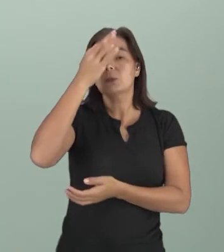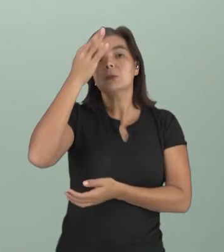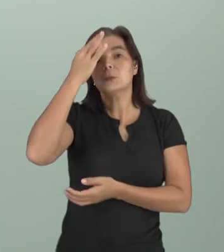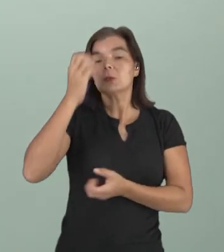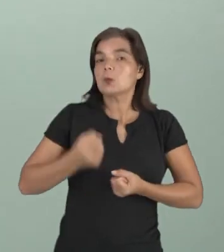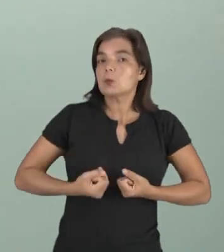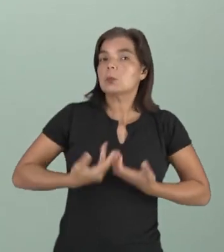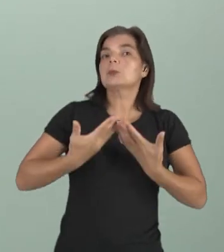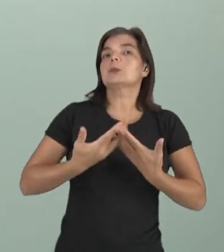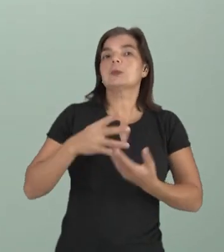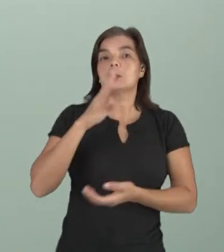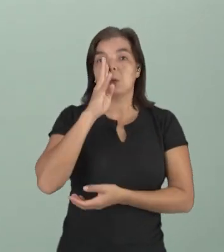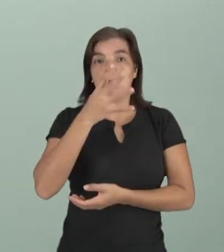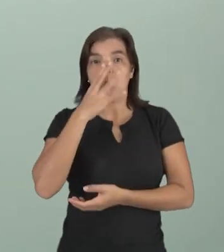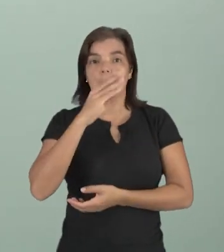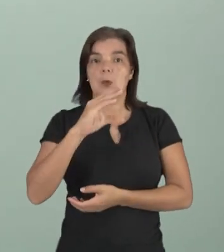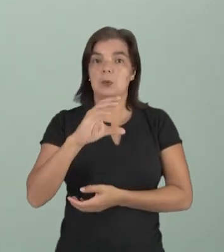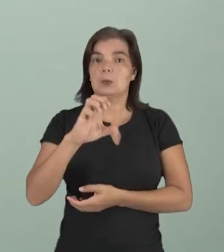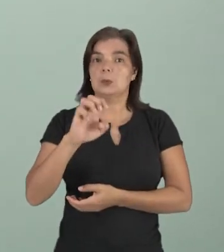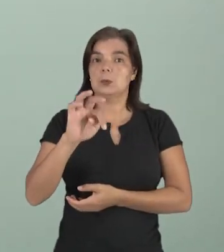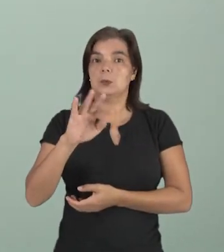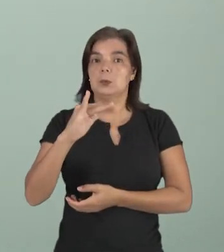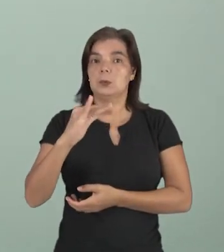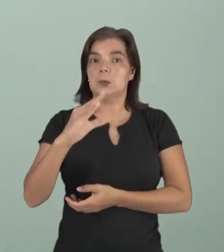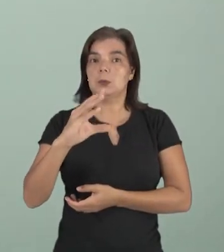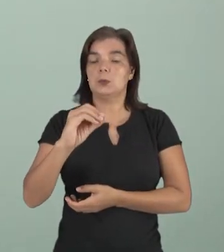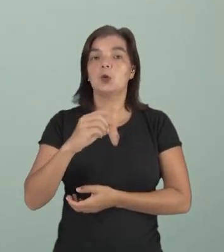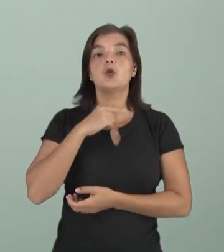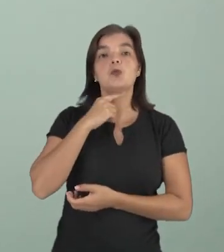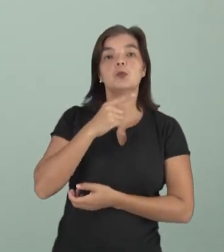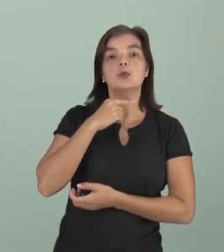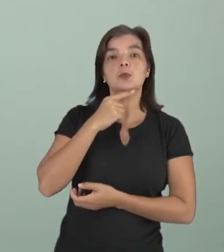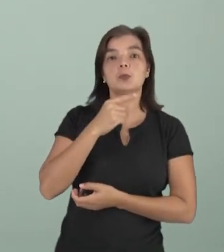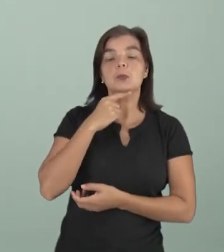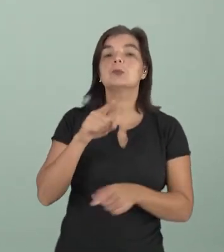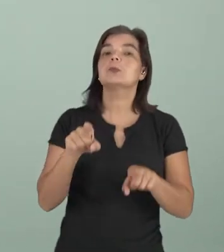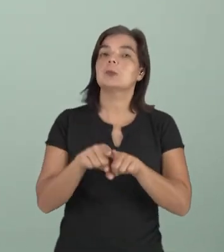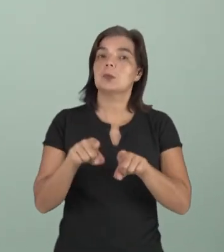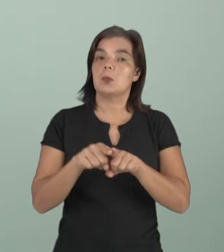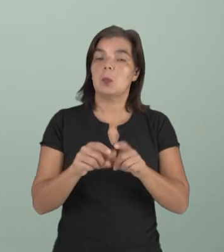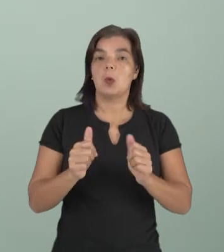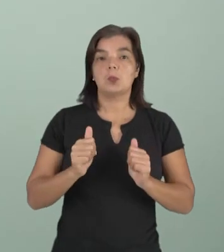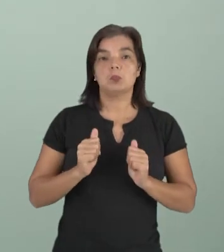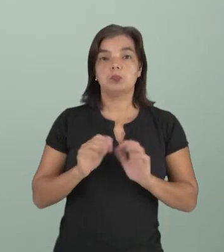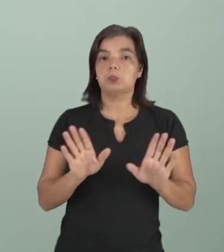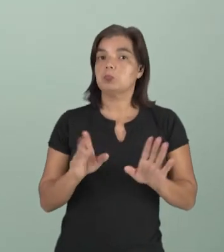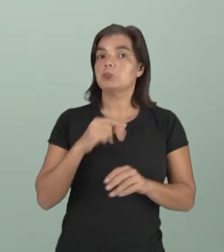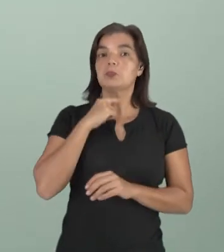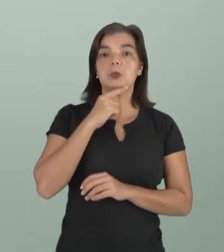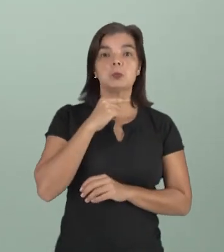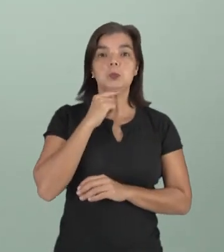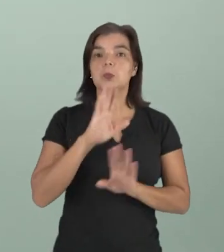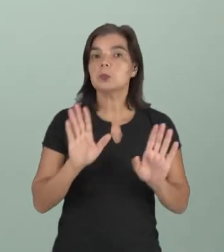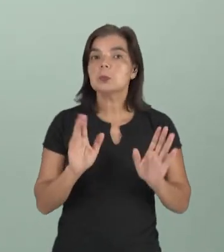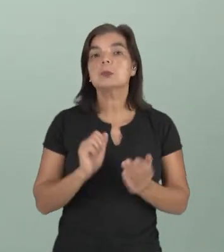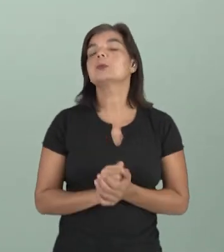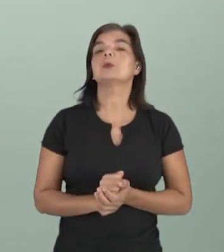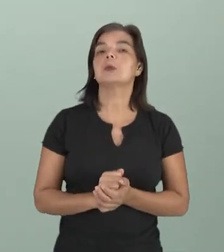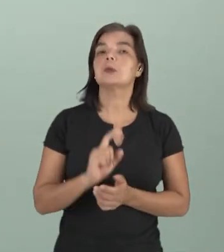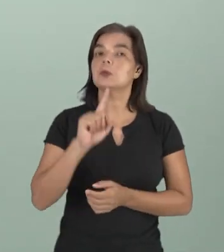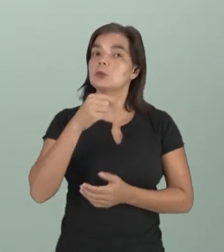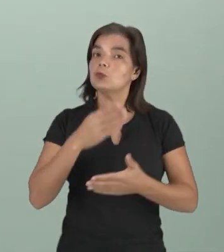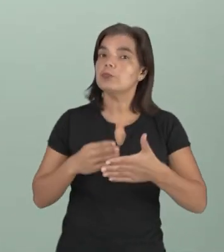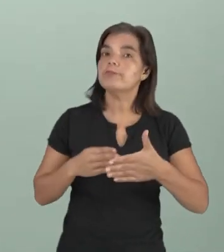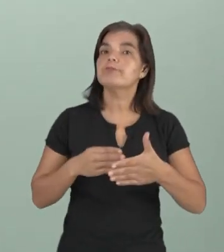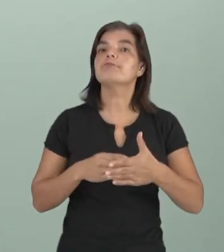que expressam essa crítica ao ceticismo. O cético, ele duvida e ele se contenta com aquela dúvida, e aquela dúvida, além